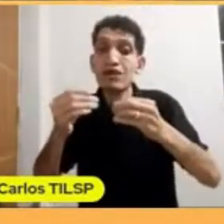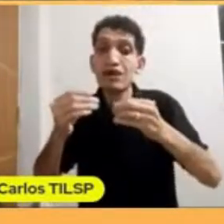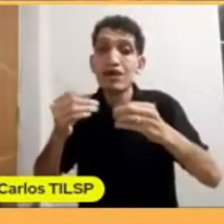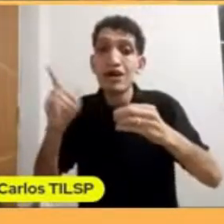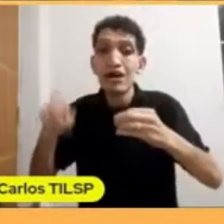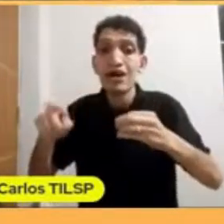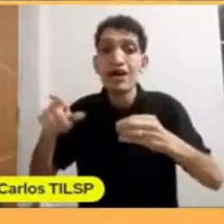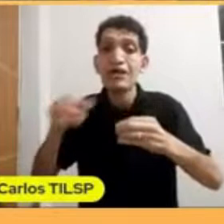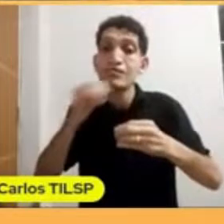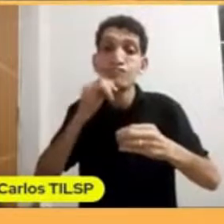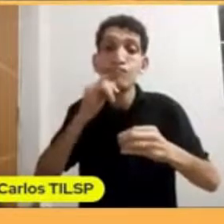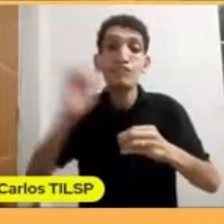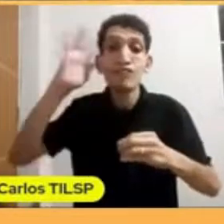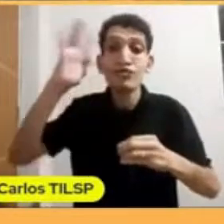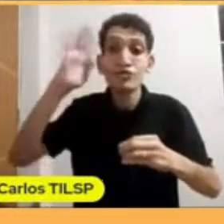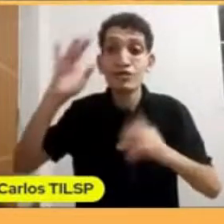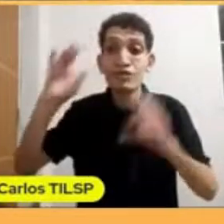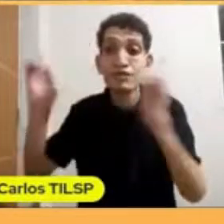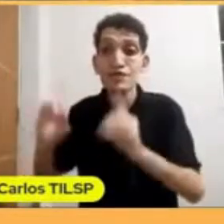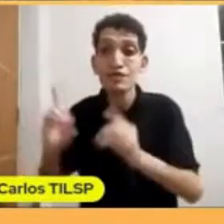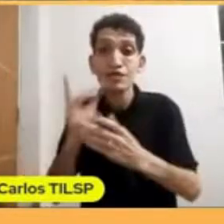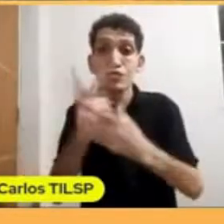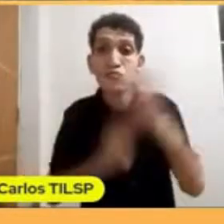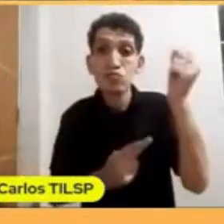um surdo cego, não escuta e